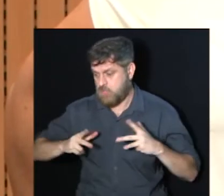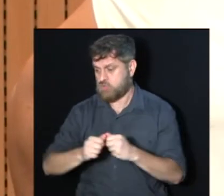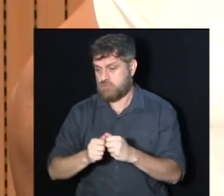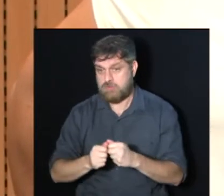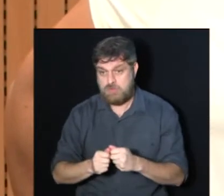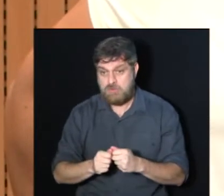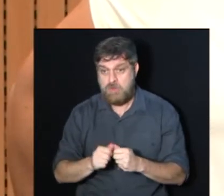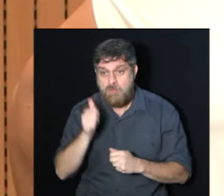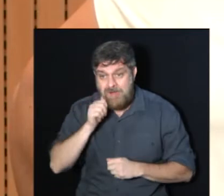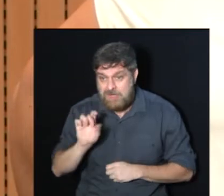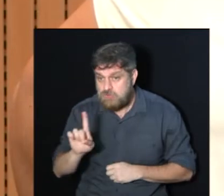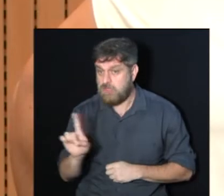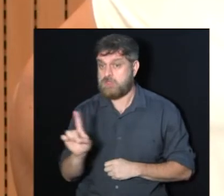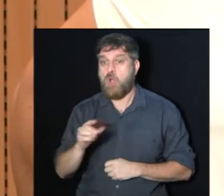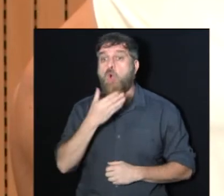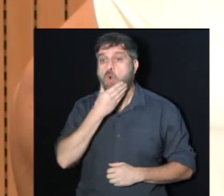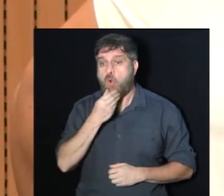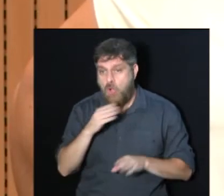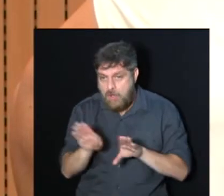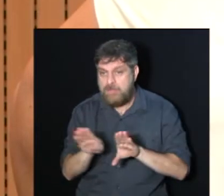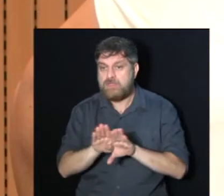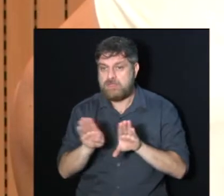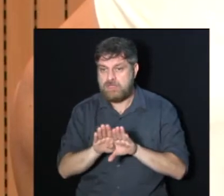mulheres, né?